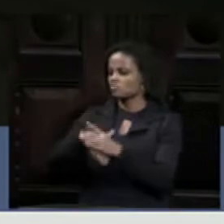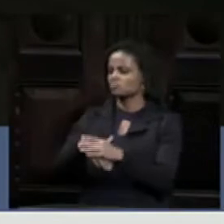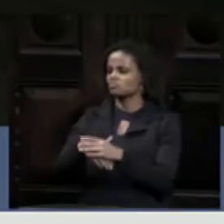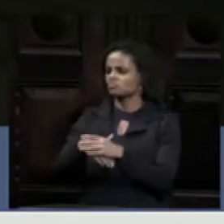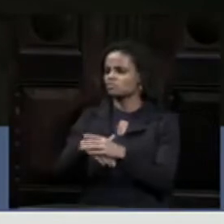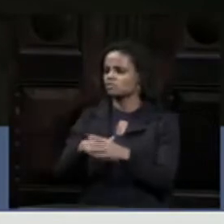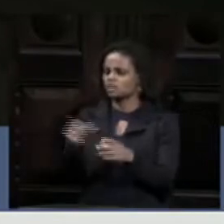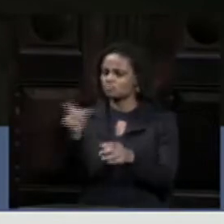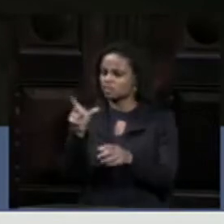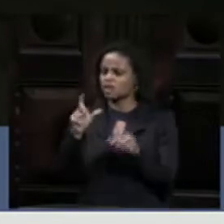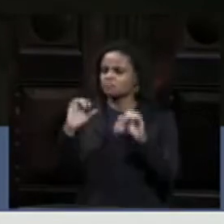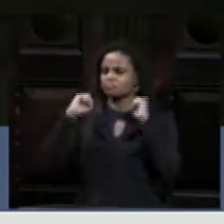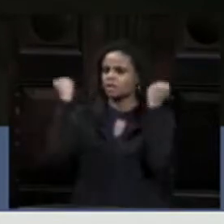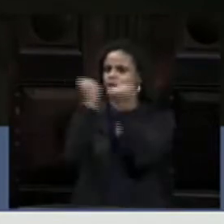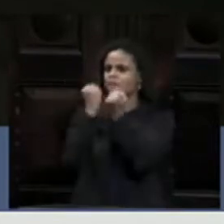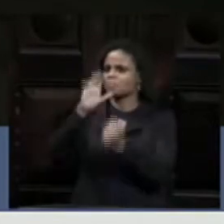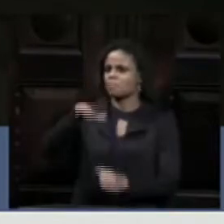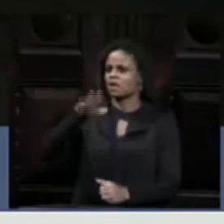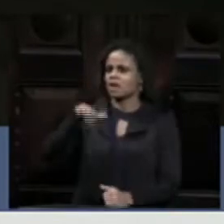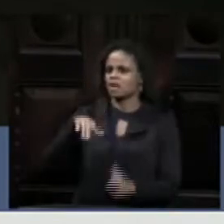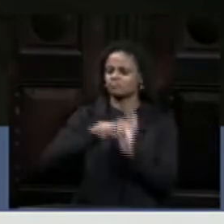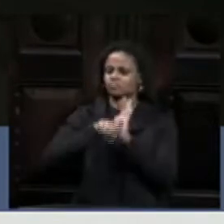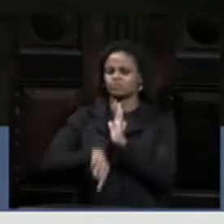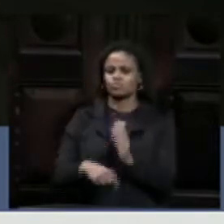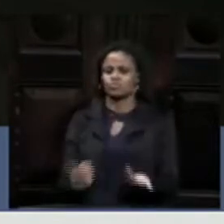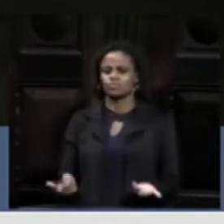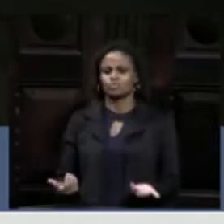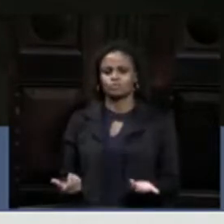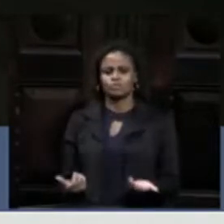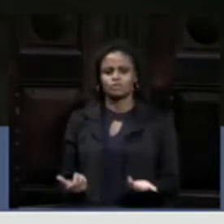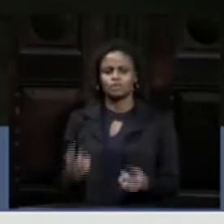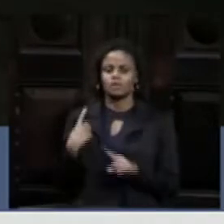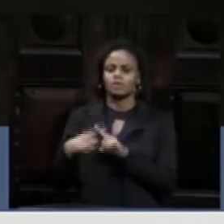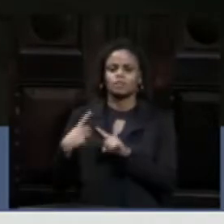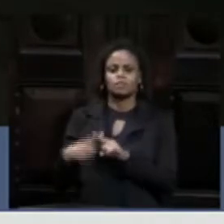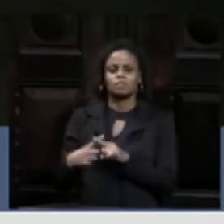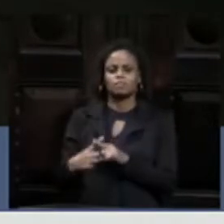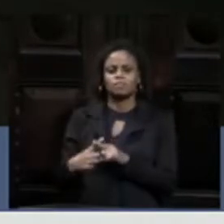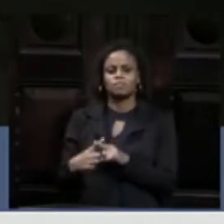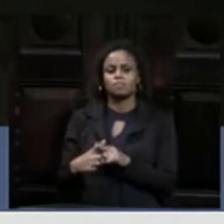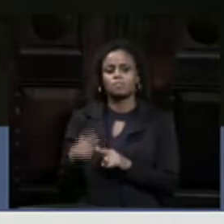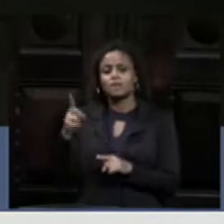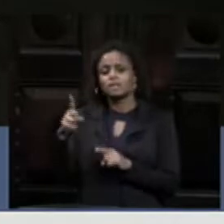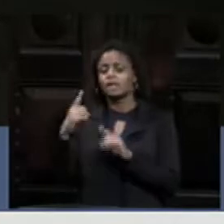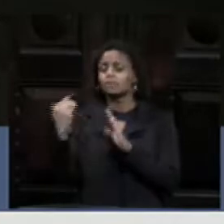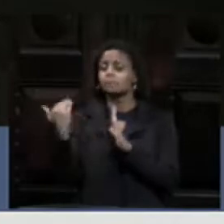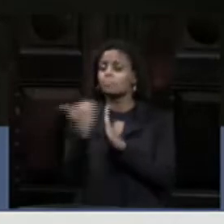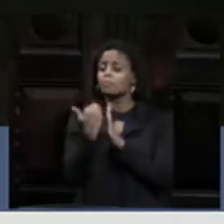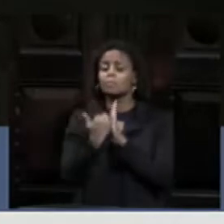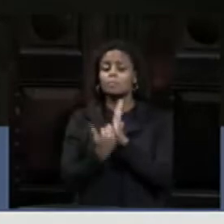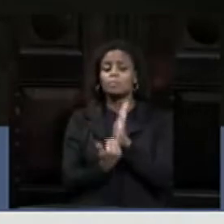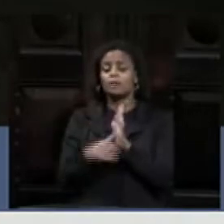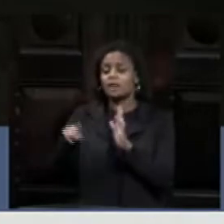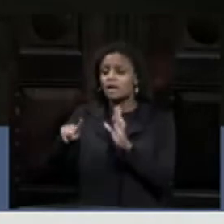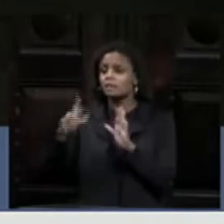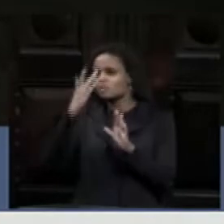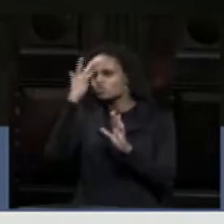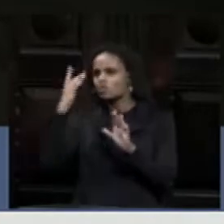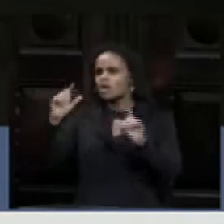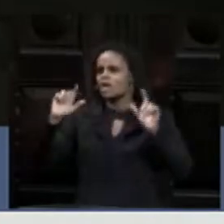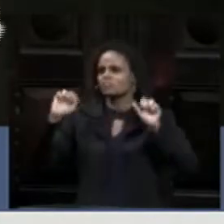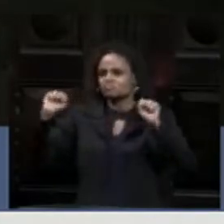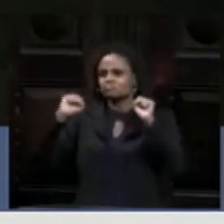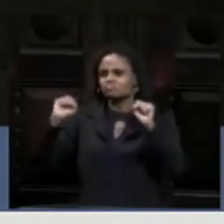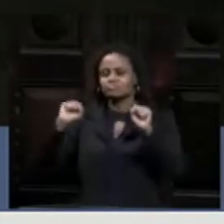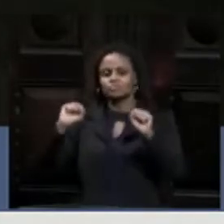geraldinos. Porque cabe ao estatuto do torcedor fazer isso e ao governador do